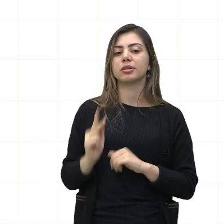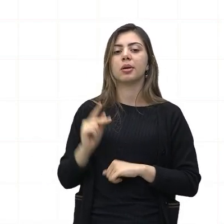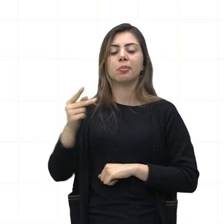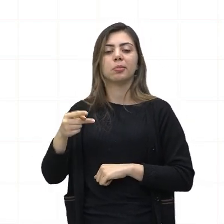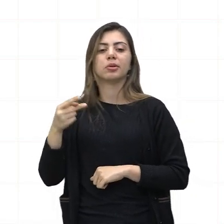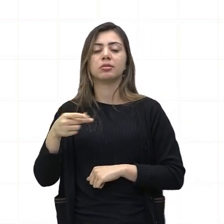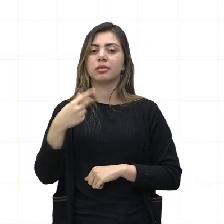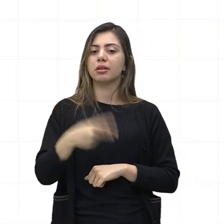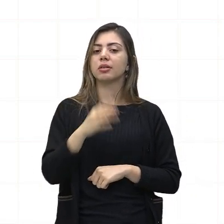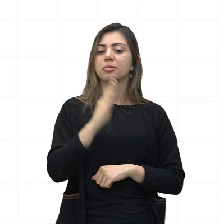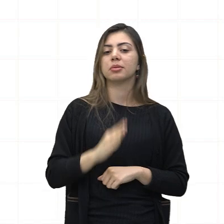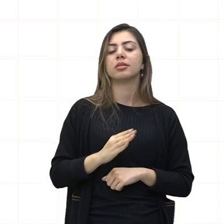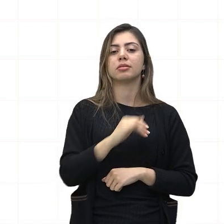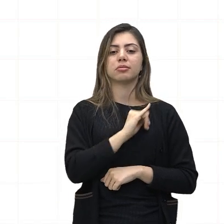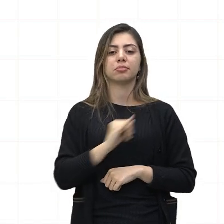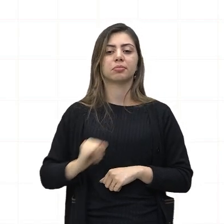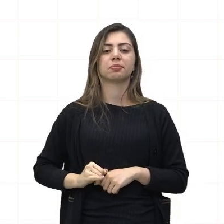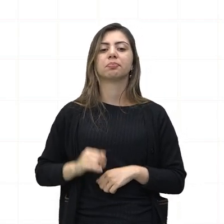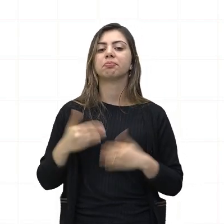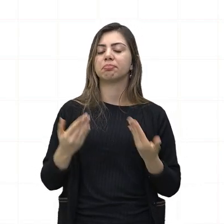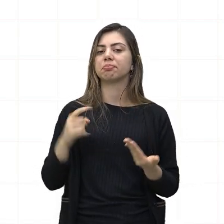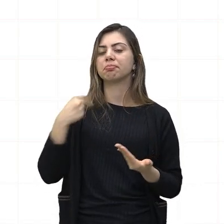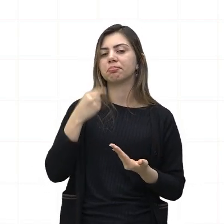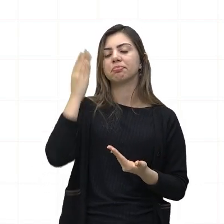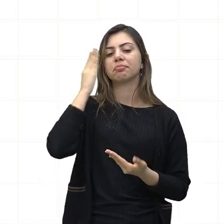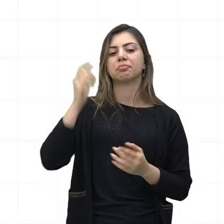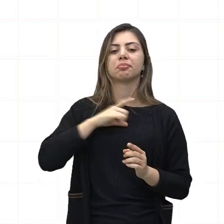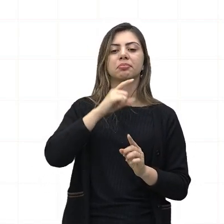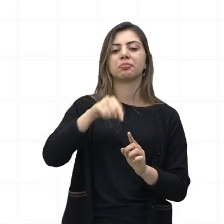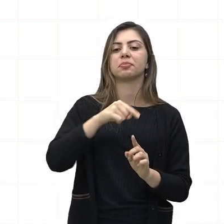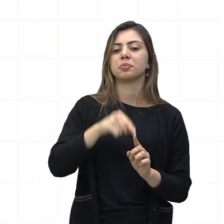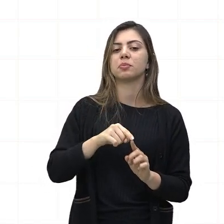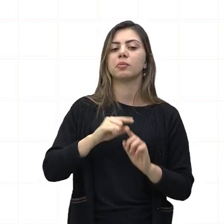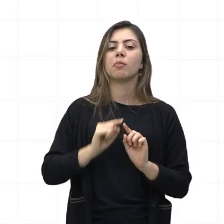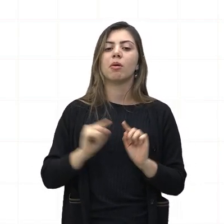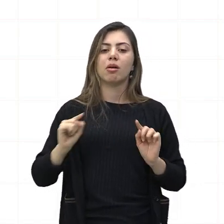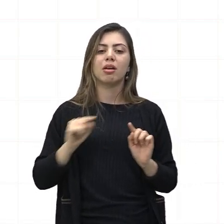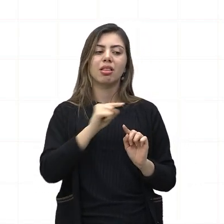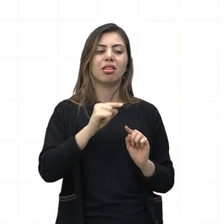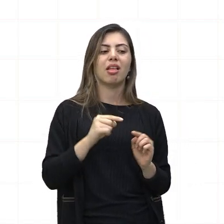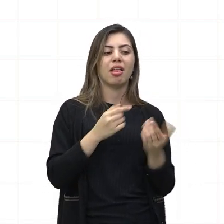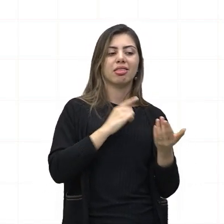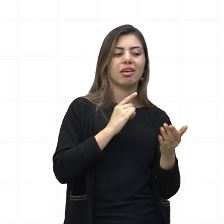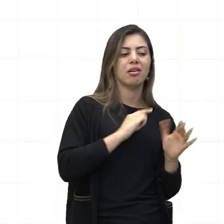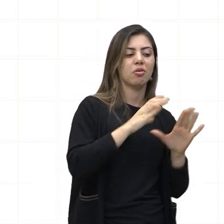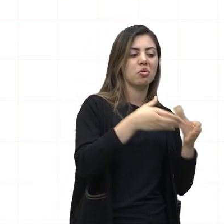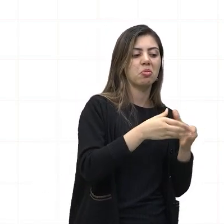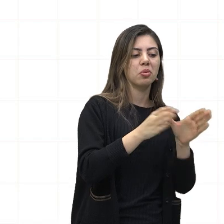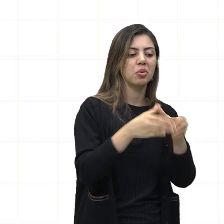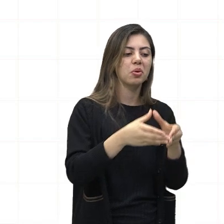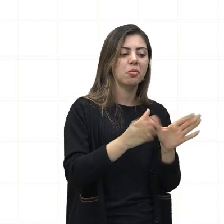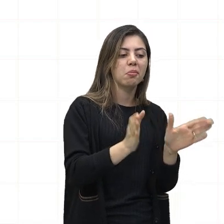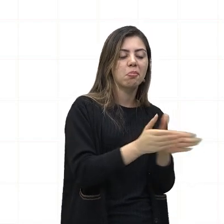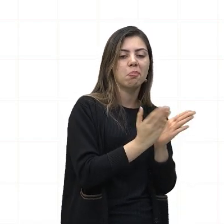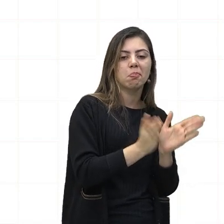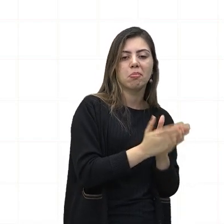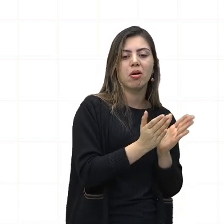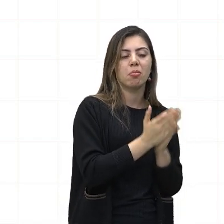Brasil imperial. Apesar de suas intenções, essas medidas contribuíram para a marginalização e empobrecimento dos povos